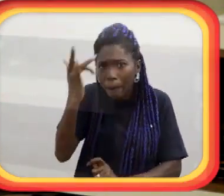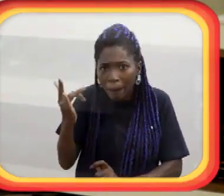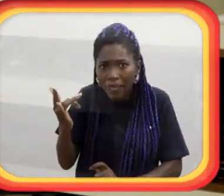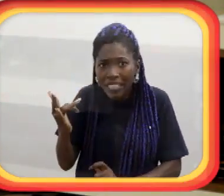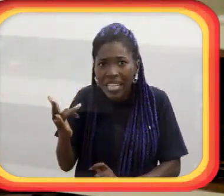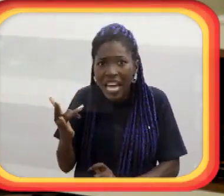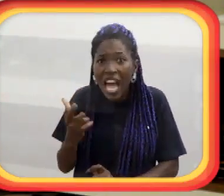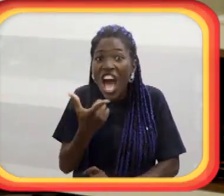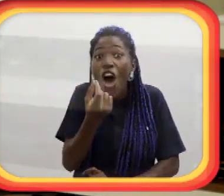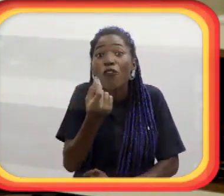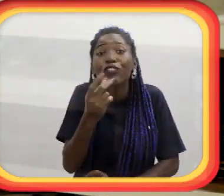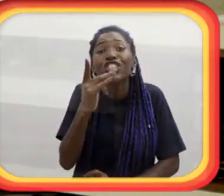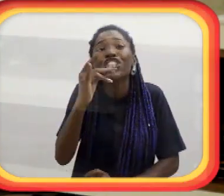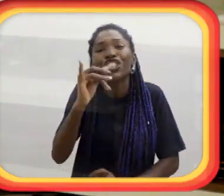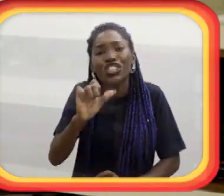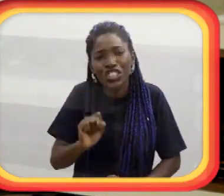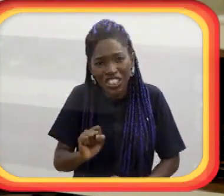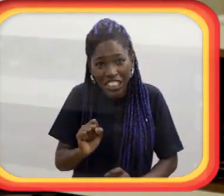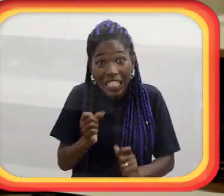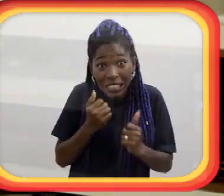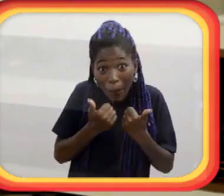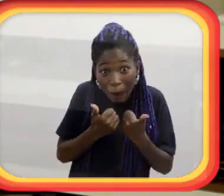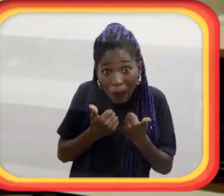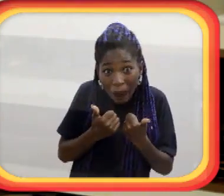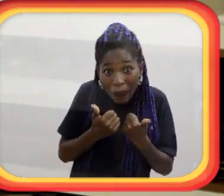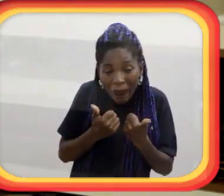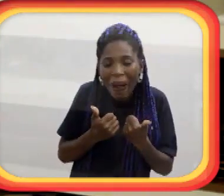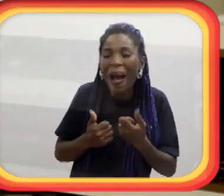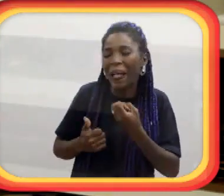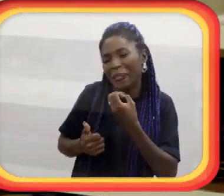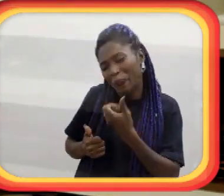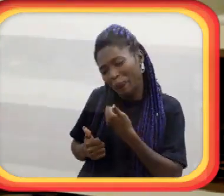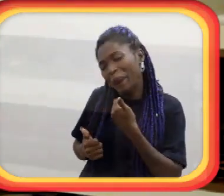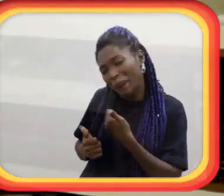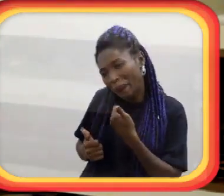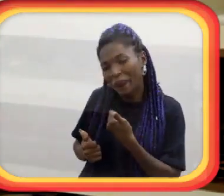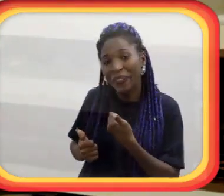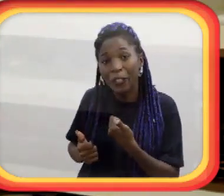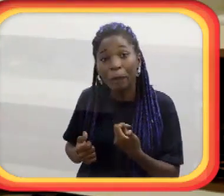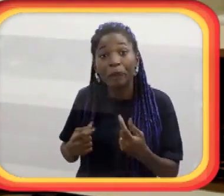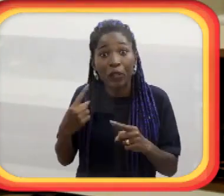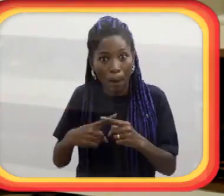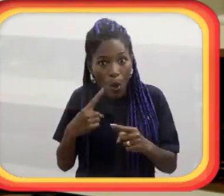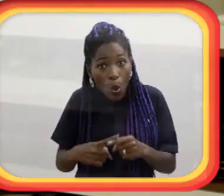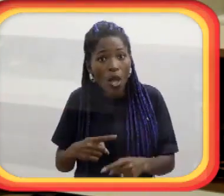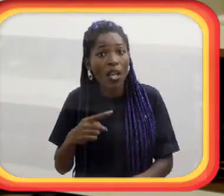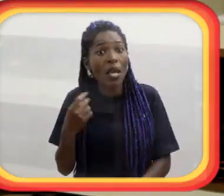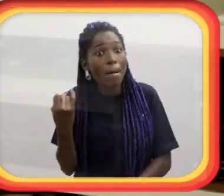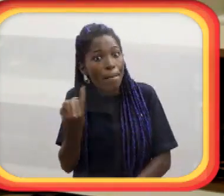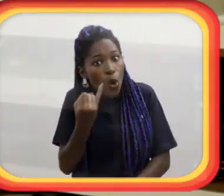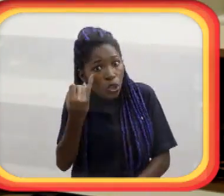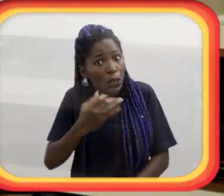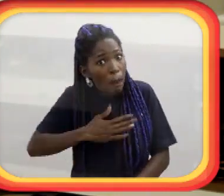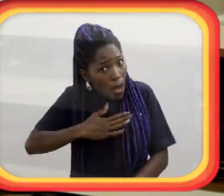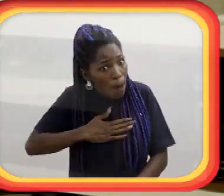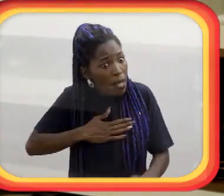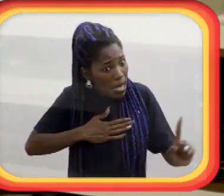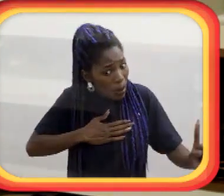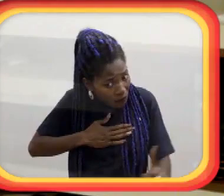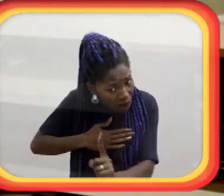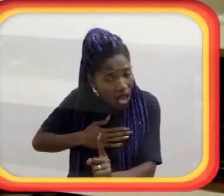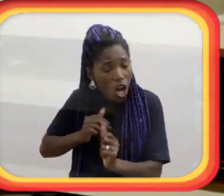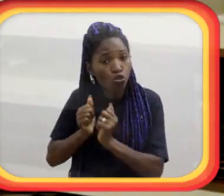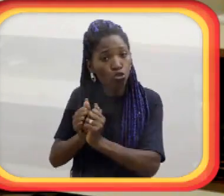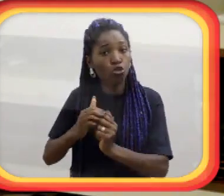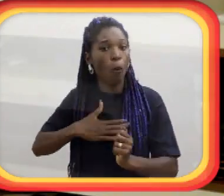lá, amanhã o aniversário. Eu falei: é daqui a 20 dias, tá? Aí eu falei: tá bom. Falou: porque é muito